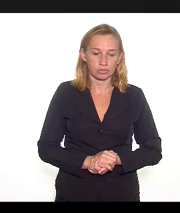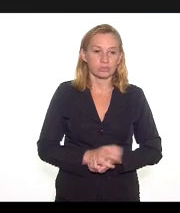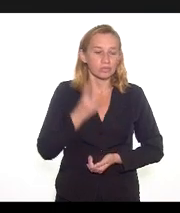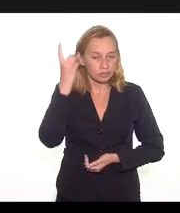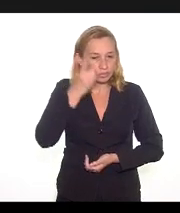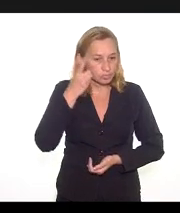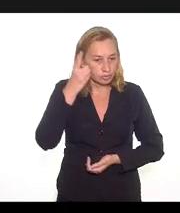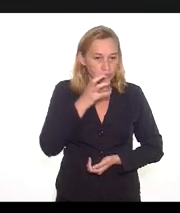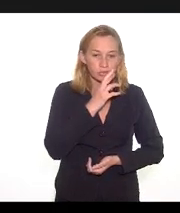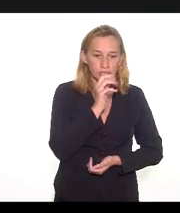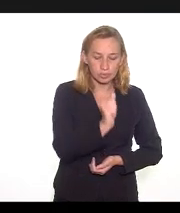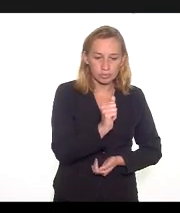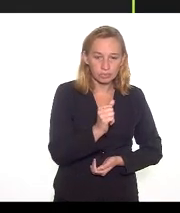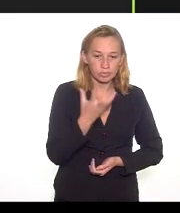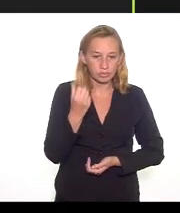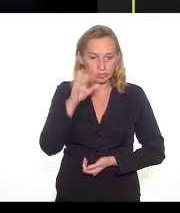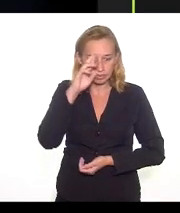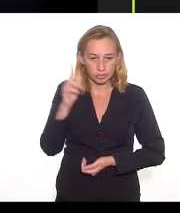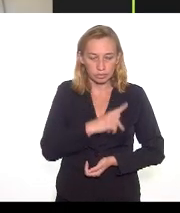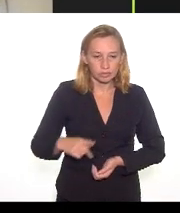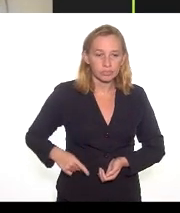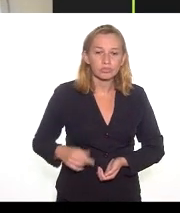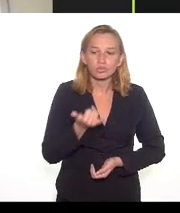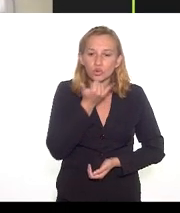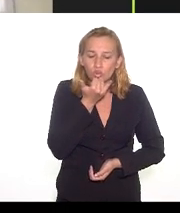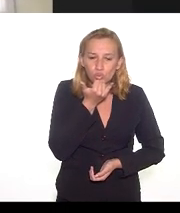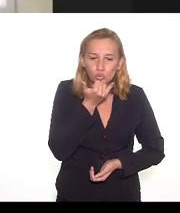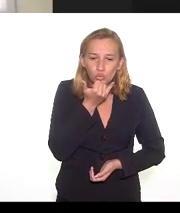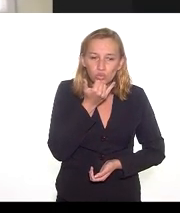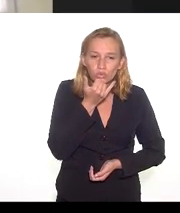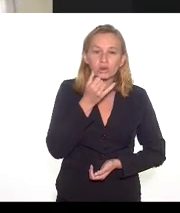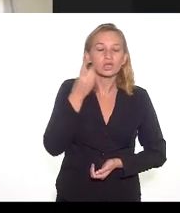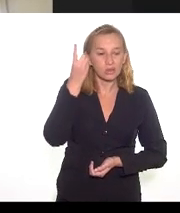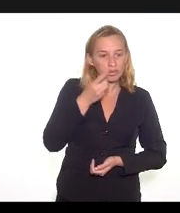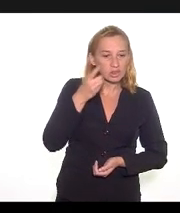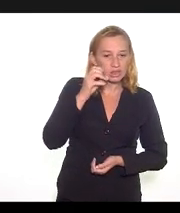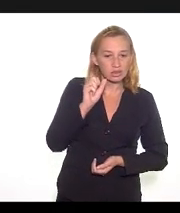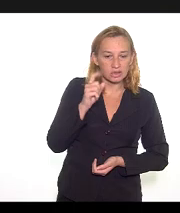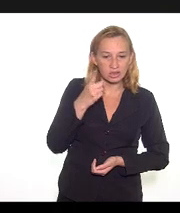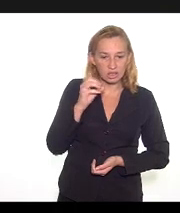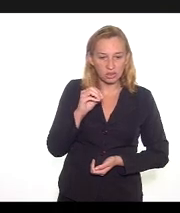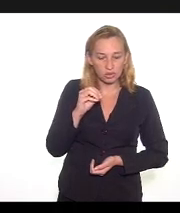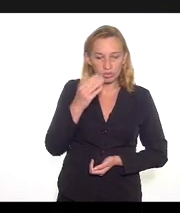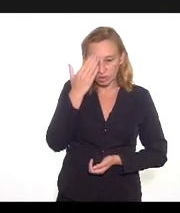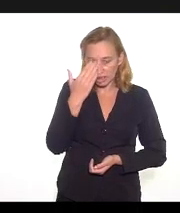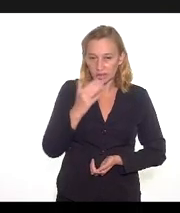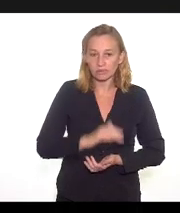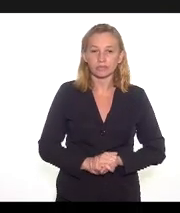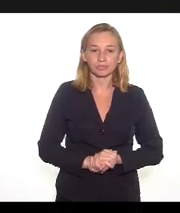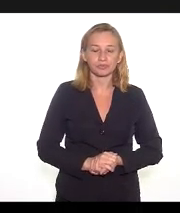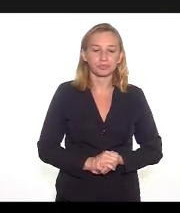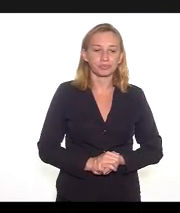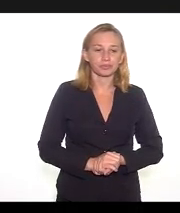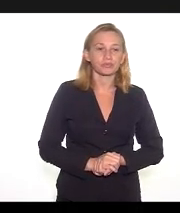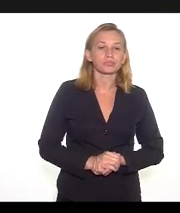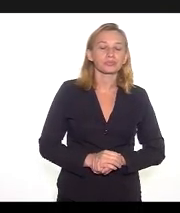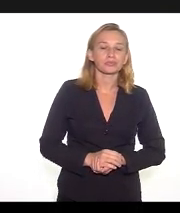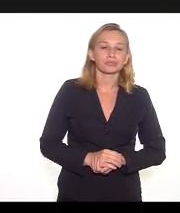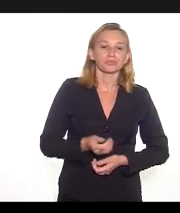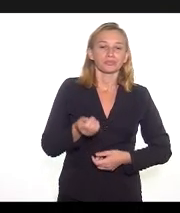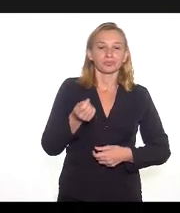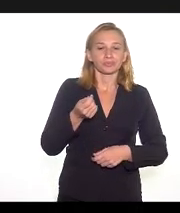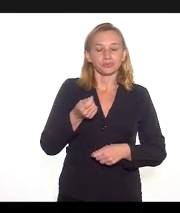Deputado Rodrigo Parecer Mourinho. Favorável, presidente. Desculpa, deputado Sérgio Fernandes. Obrigado, deputado. Pela Economia,